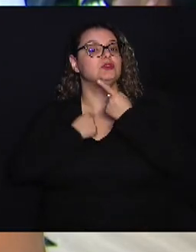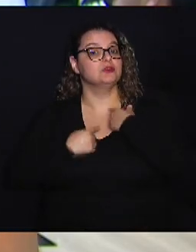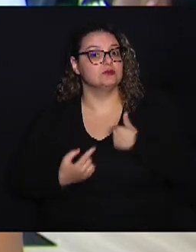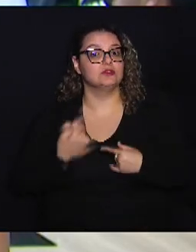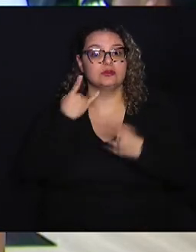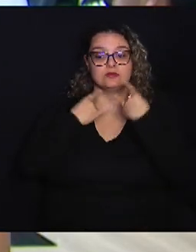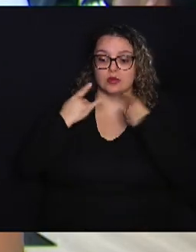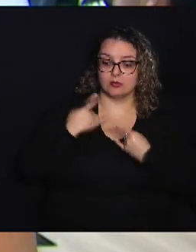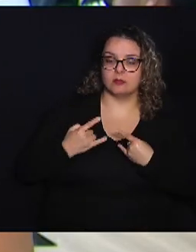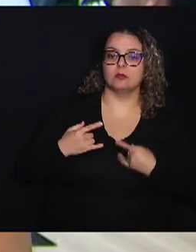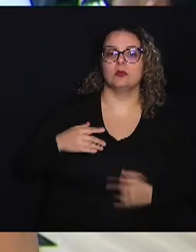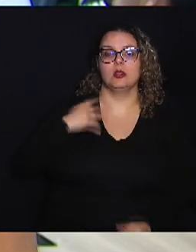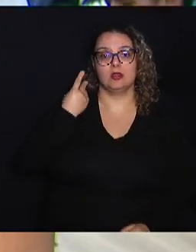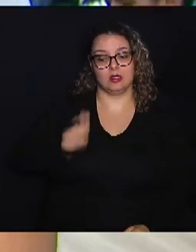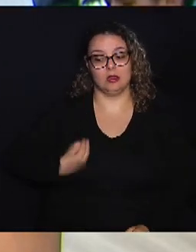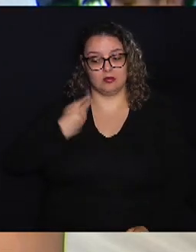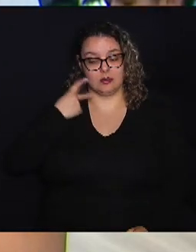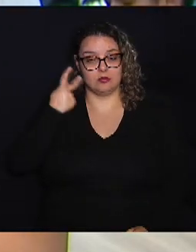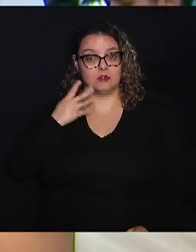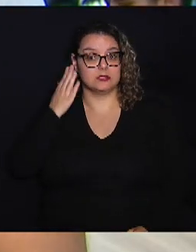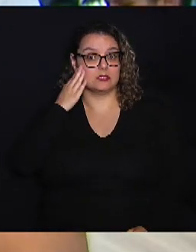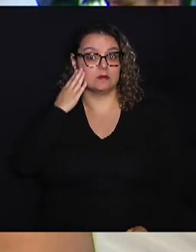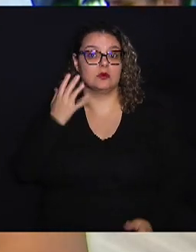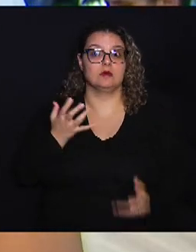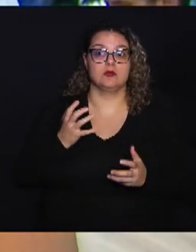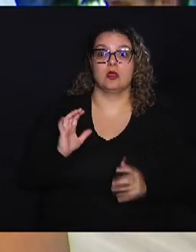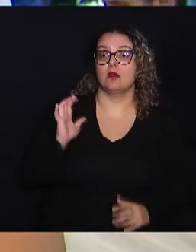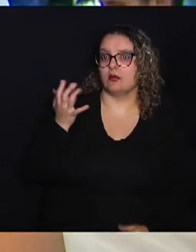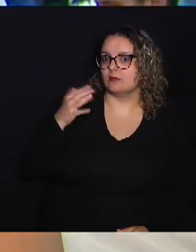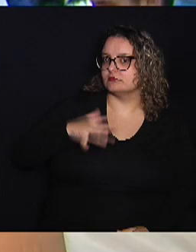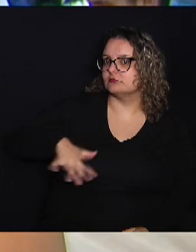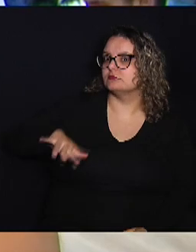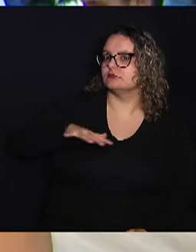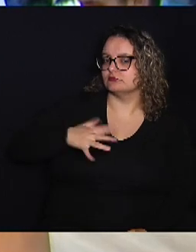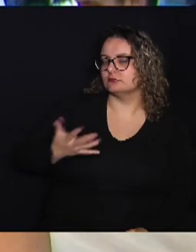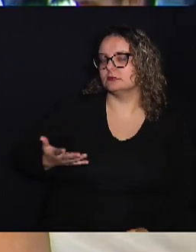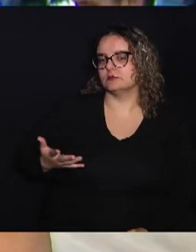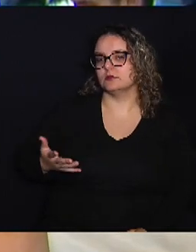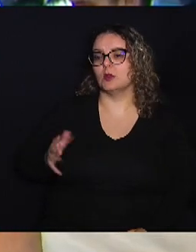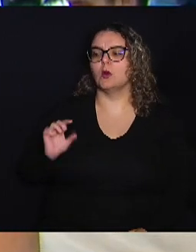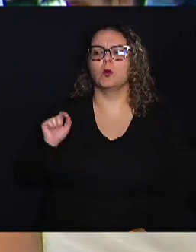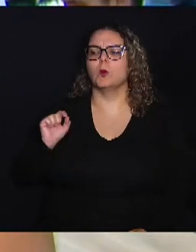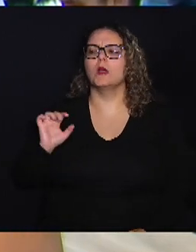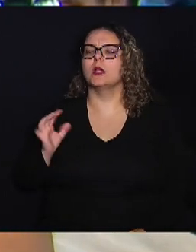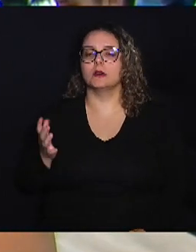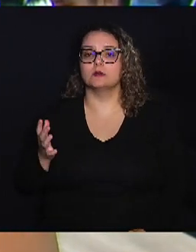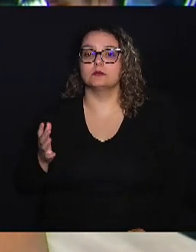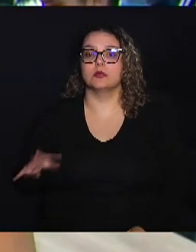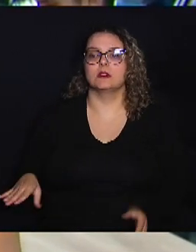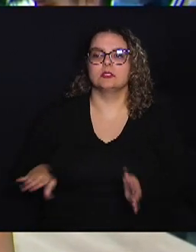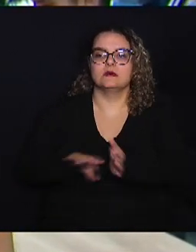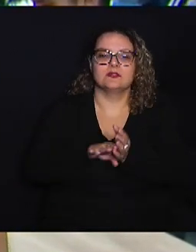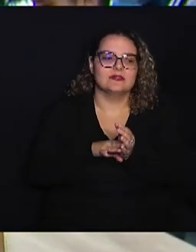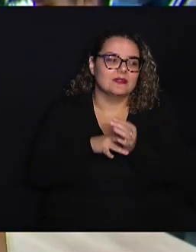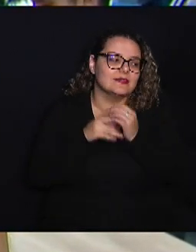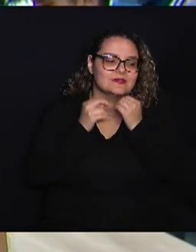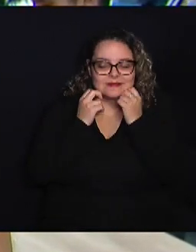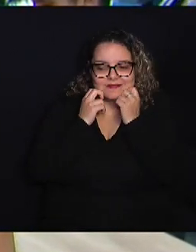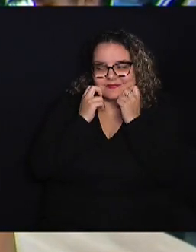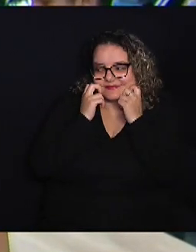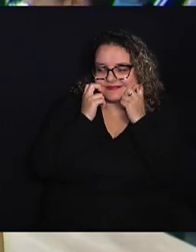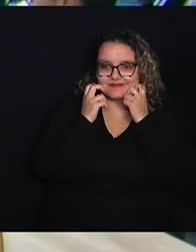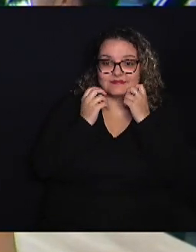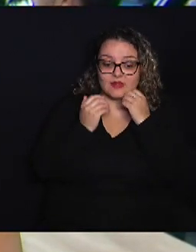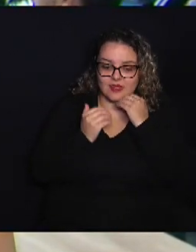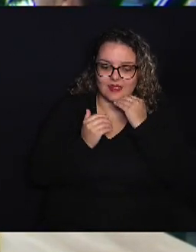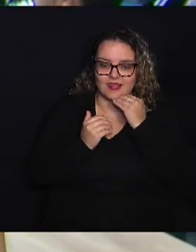vida política, de saber o que acontece, e é muito bacana porque eles chegam aqui, assim, de certa forma, acanhados, e conforme vai